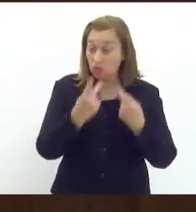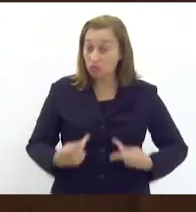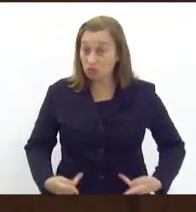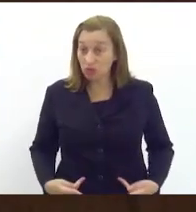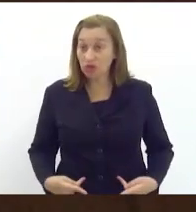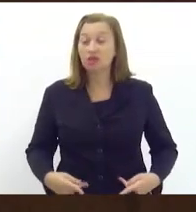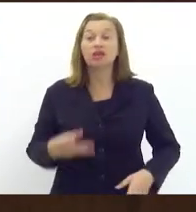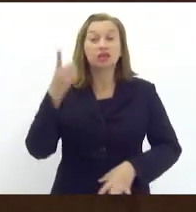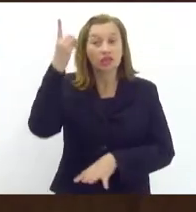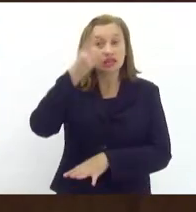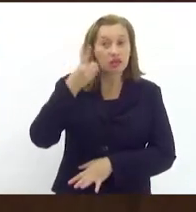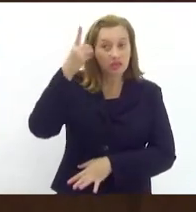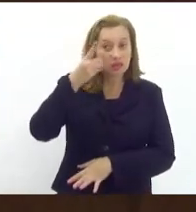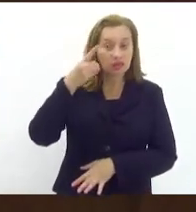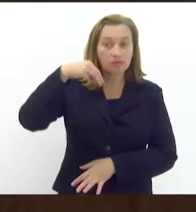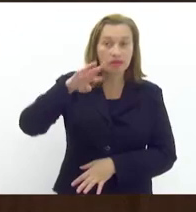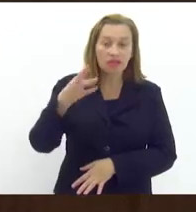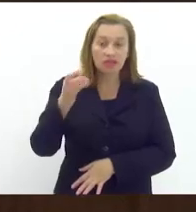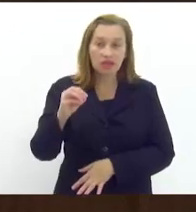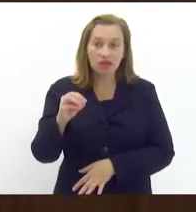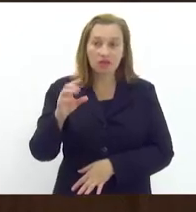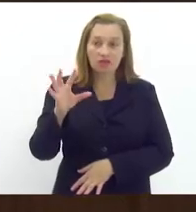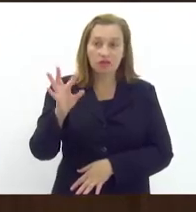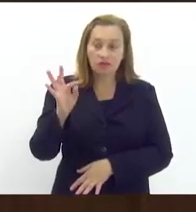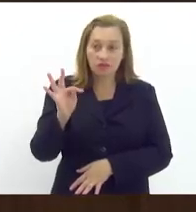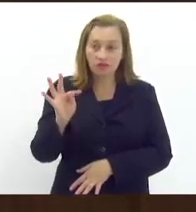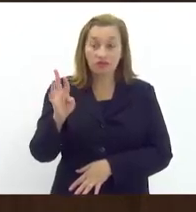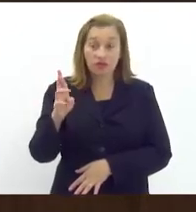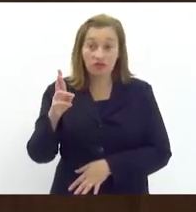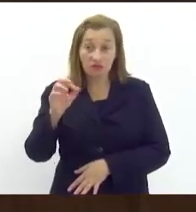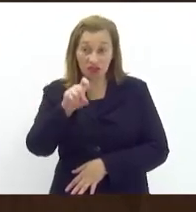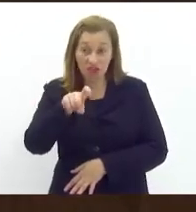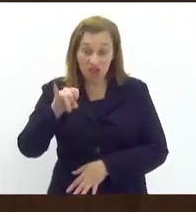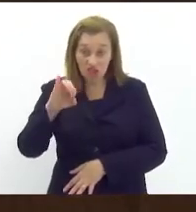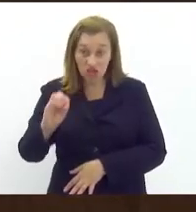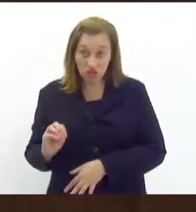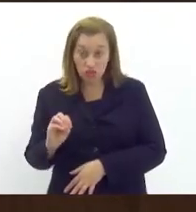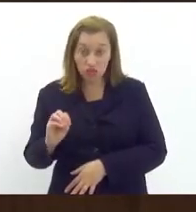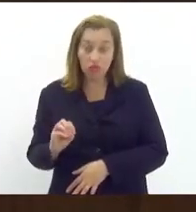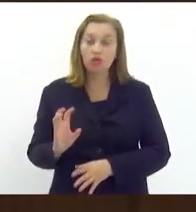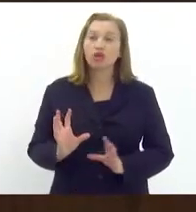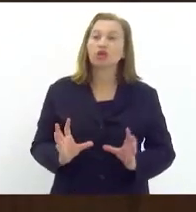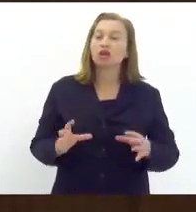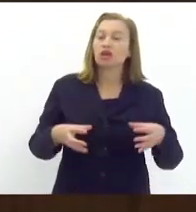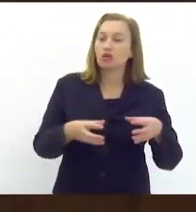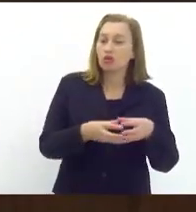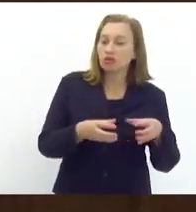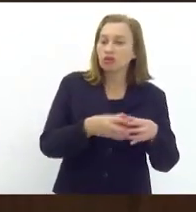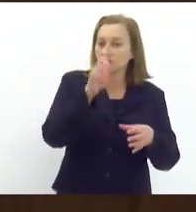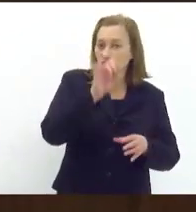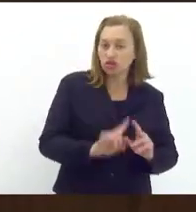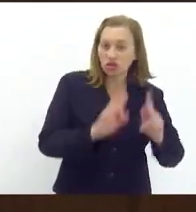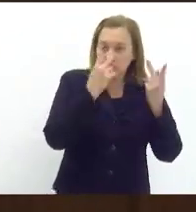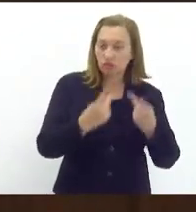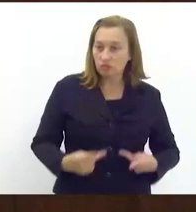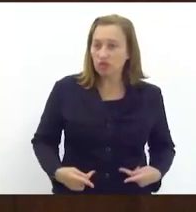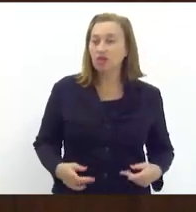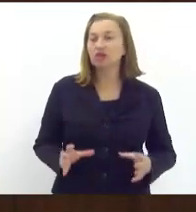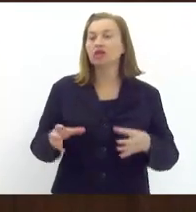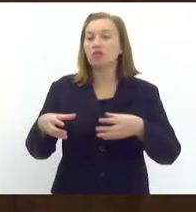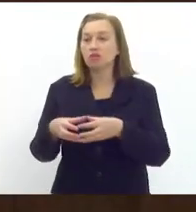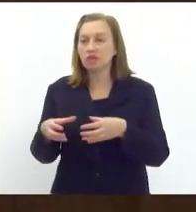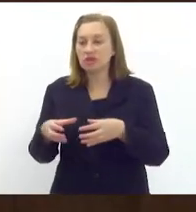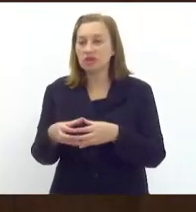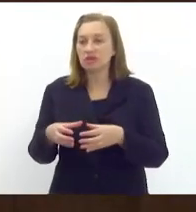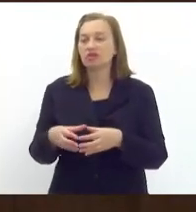presidida pelo Deputado Marcelo freixo e a comissão de segurança sua comissão e de direitos humanos Trabalhou muito inclusive